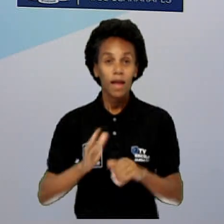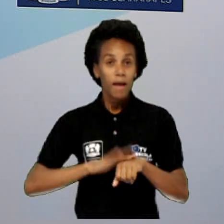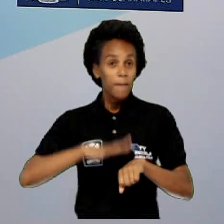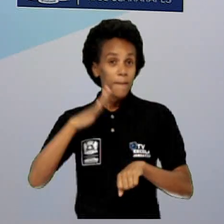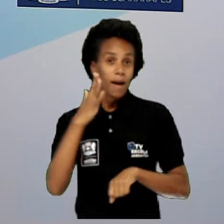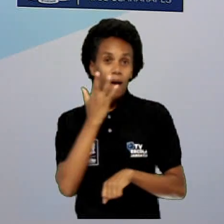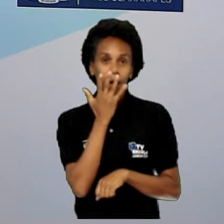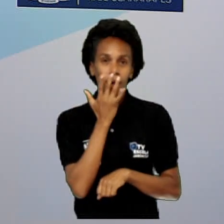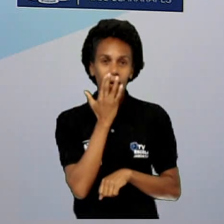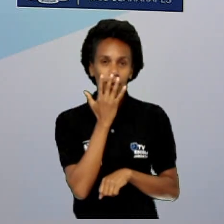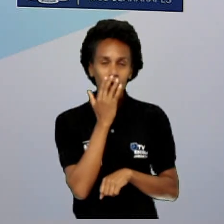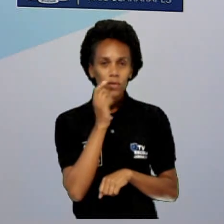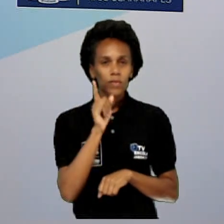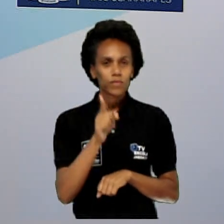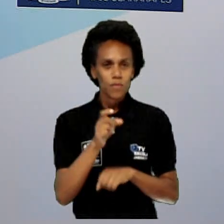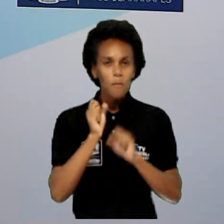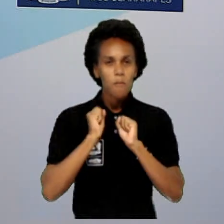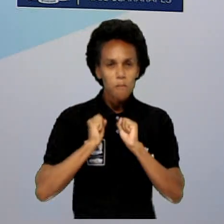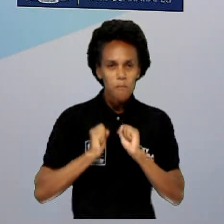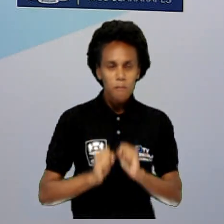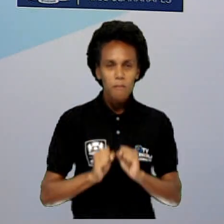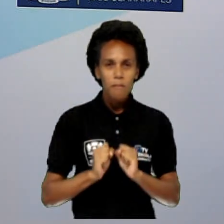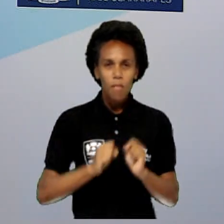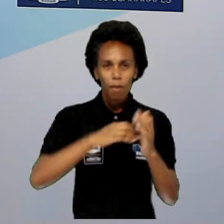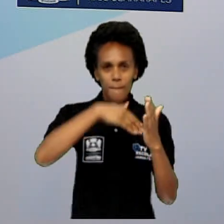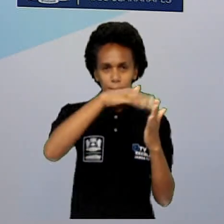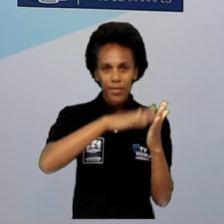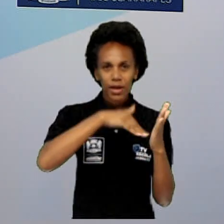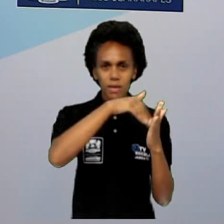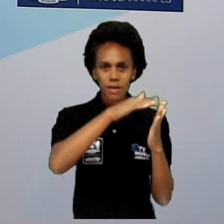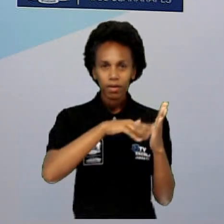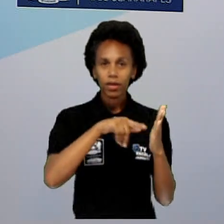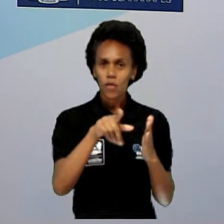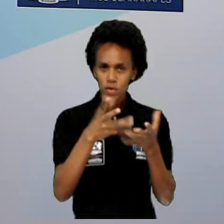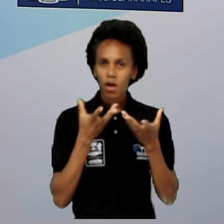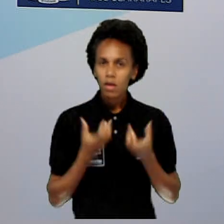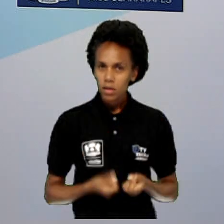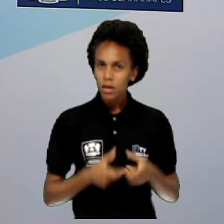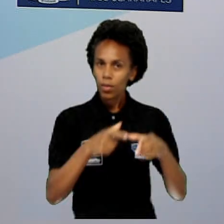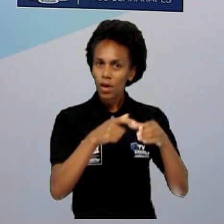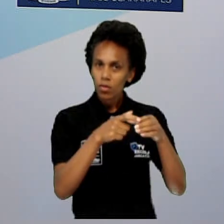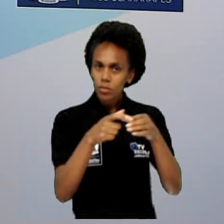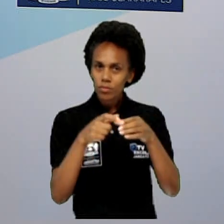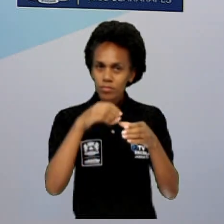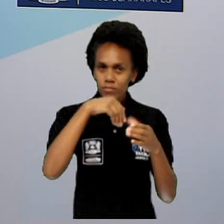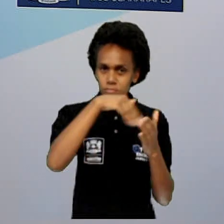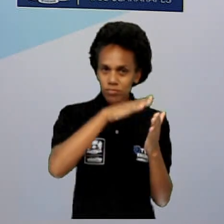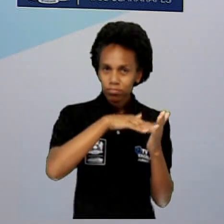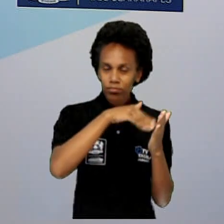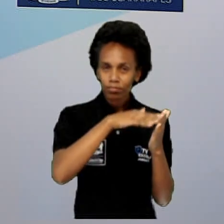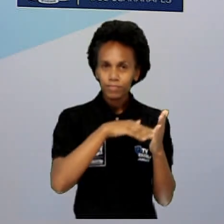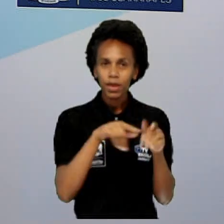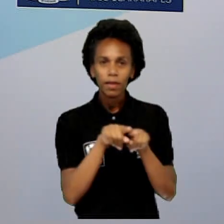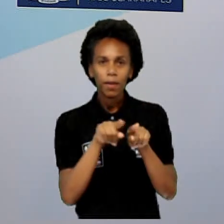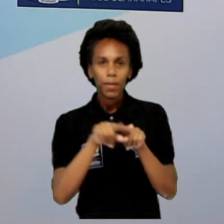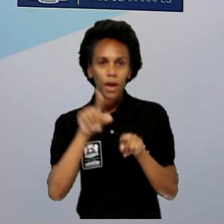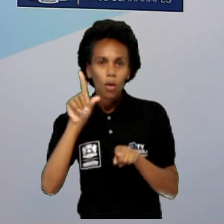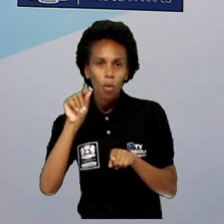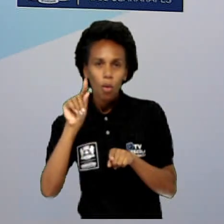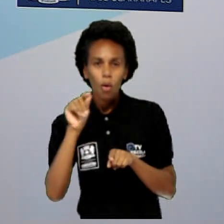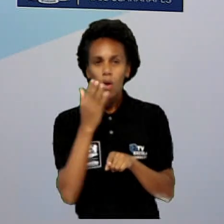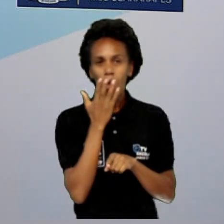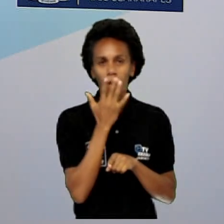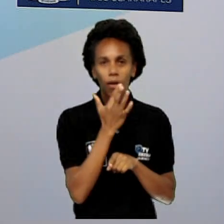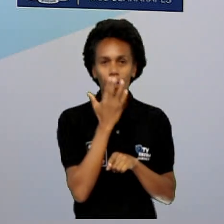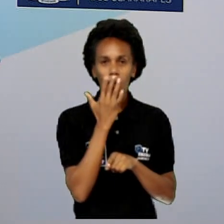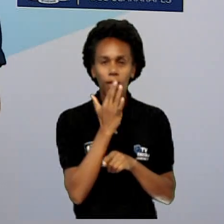pode enfeitar as argolas, pintar. Vocês receberam tinta, não foi? Cola colorida? Então pode decorar tanto as